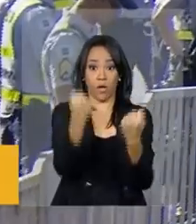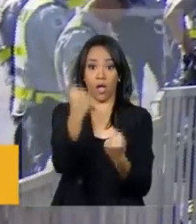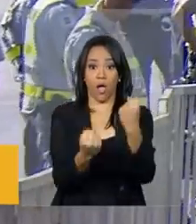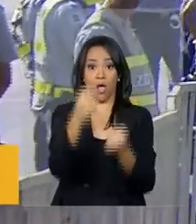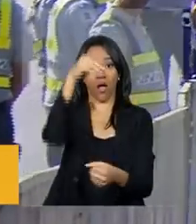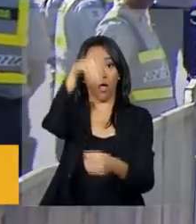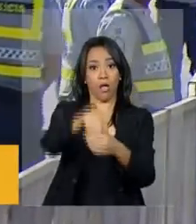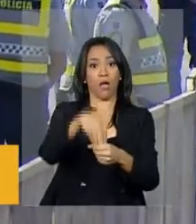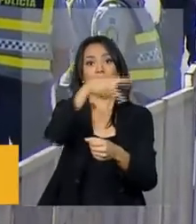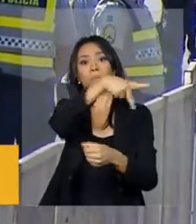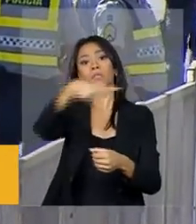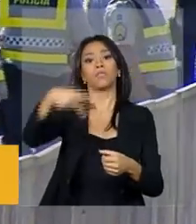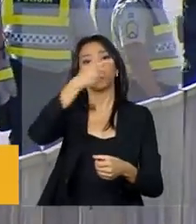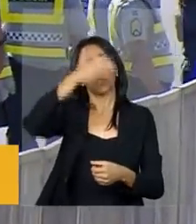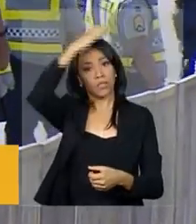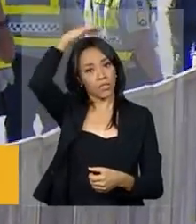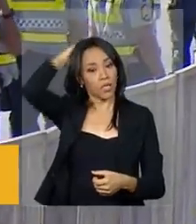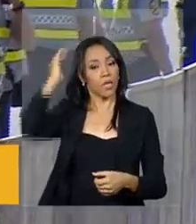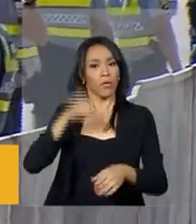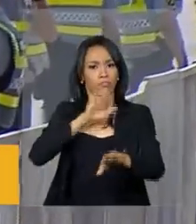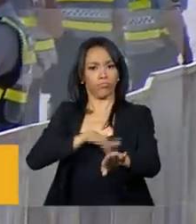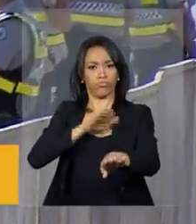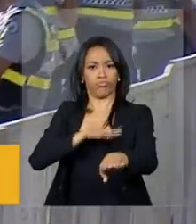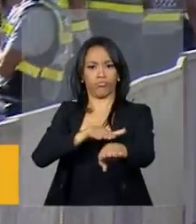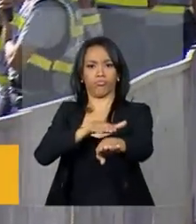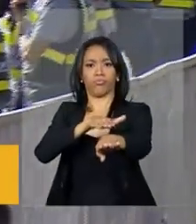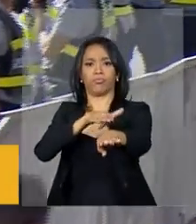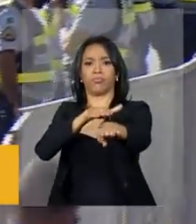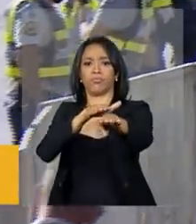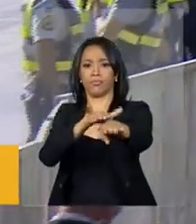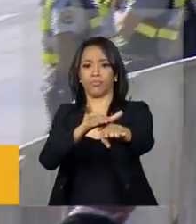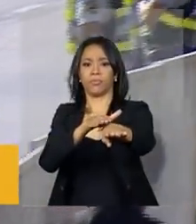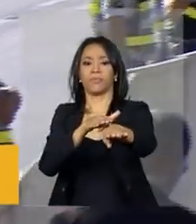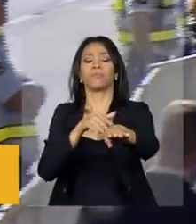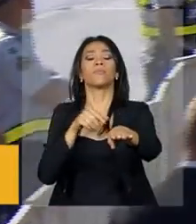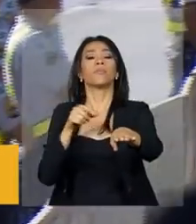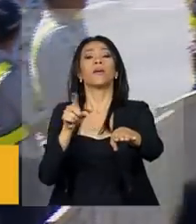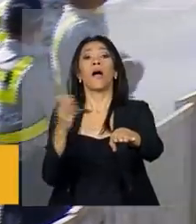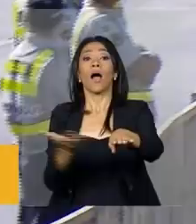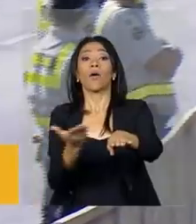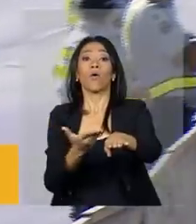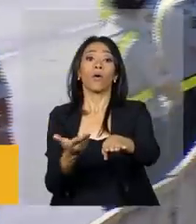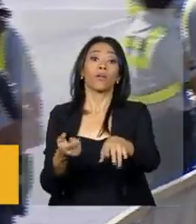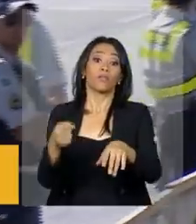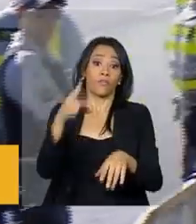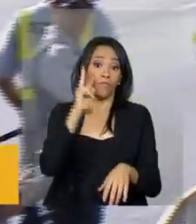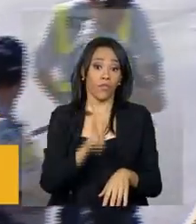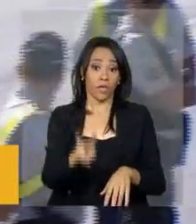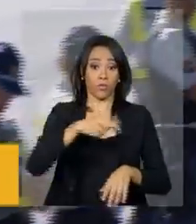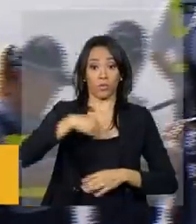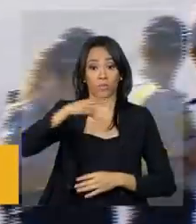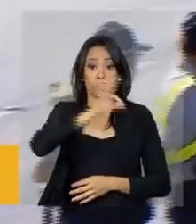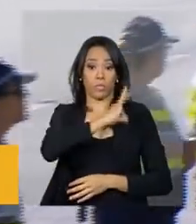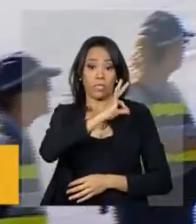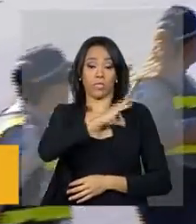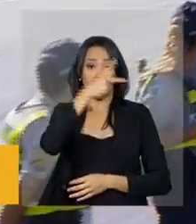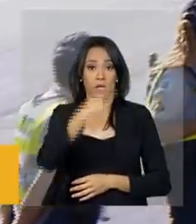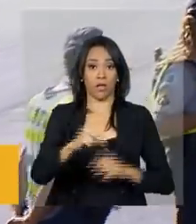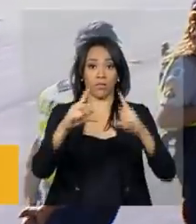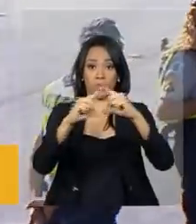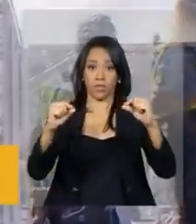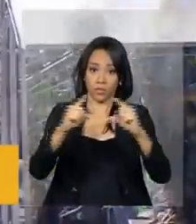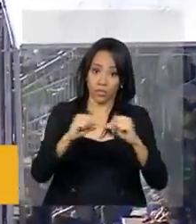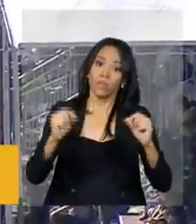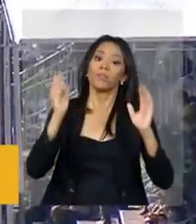presidente Michel Senhoras Temer sendo escoltado, passando pelas tropas. Agora vemos aqui policiais militares do Distrito Federal, também